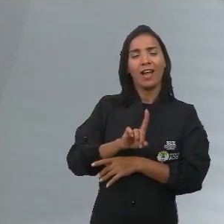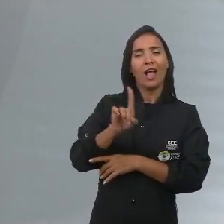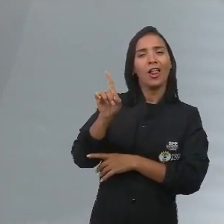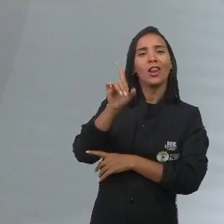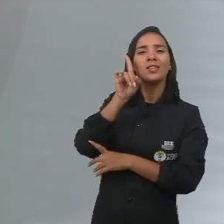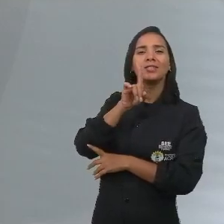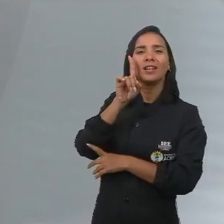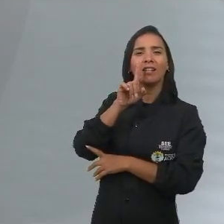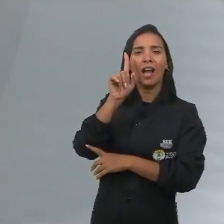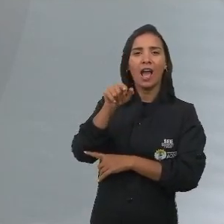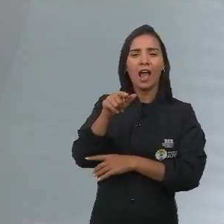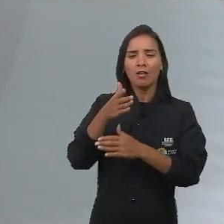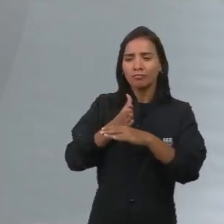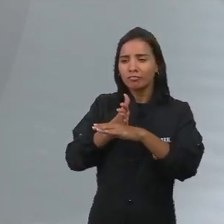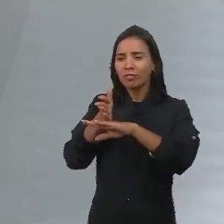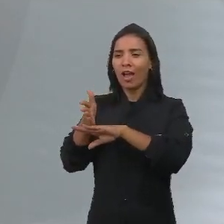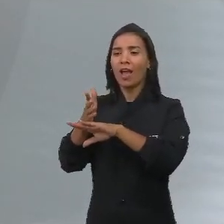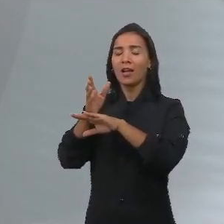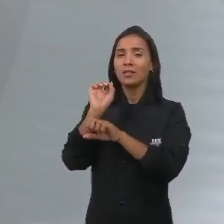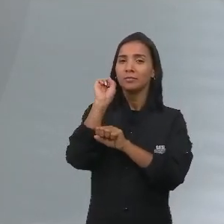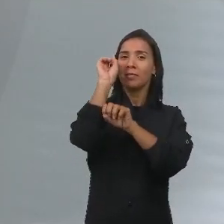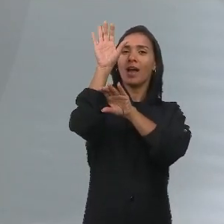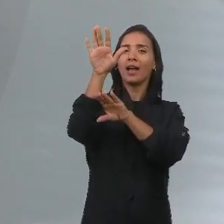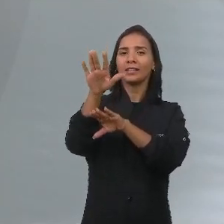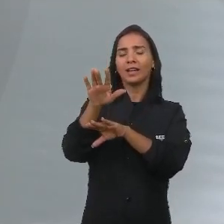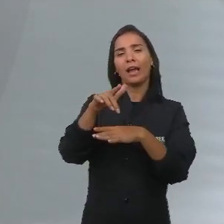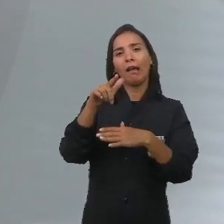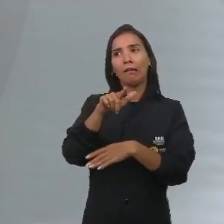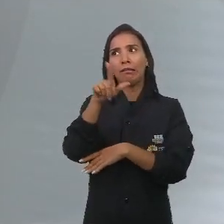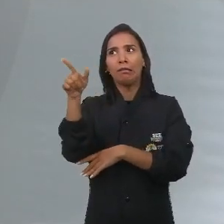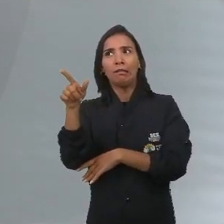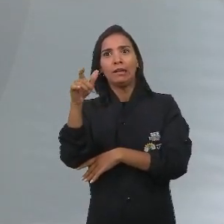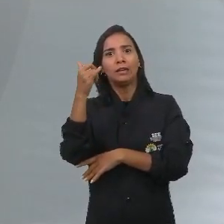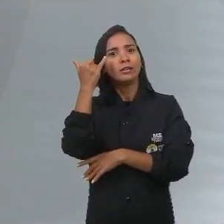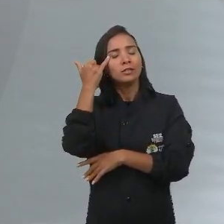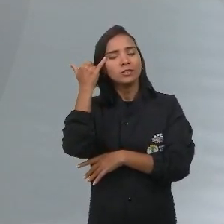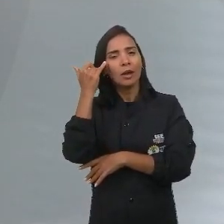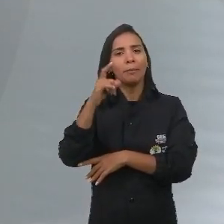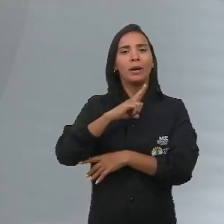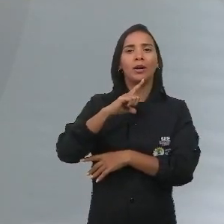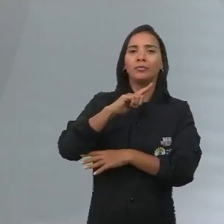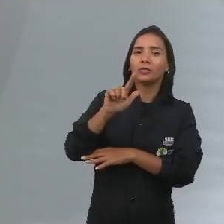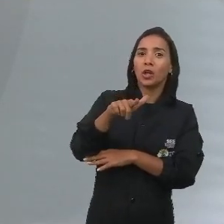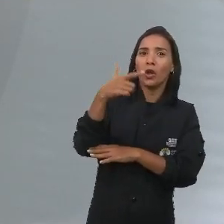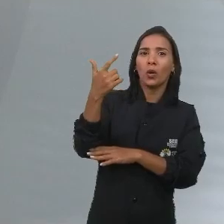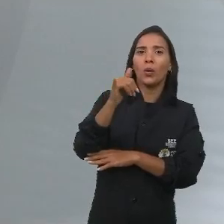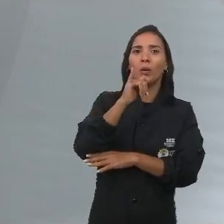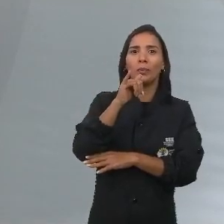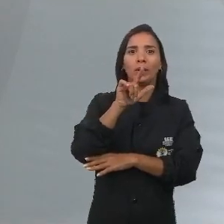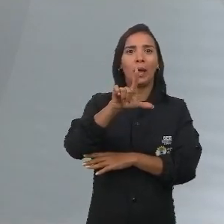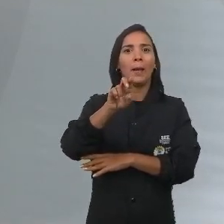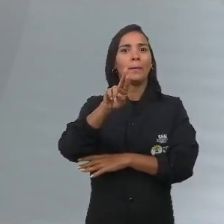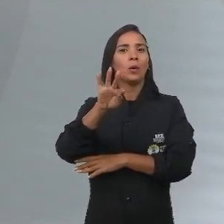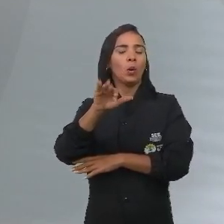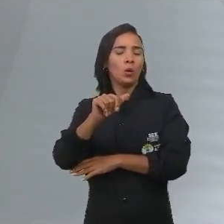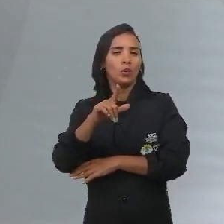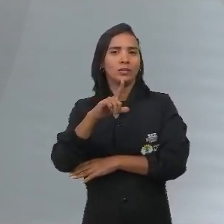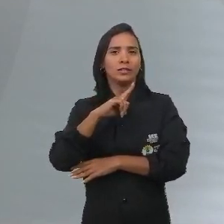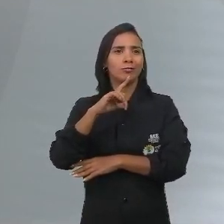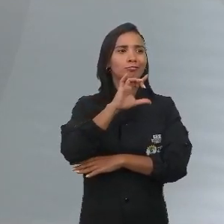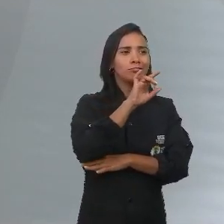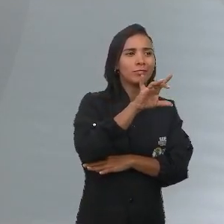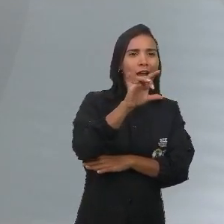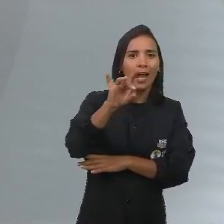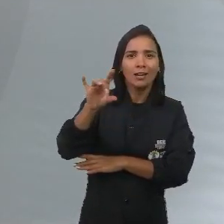já em outro já no Japão tem uma prática um pouco mais eh voltada paraas lutas artes marciais cada um com